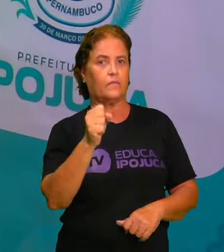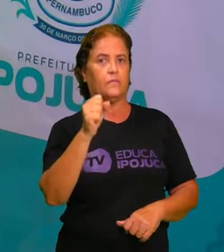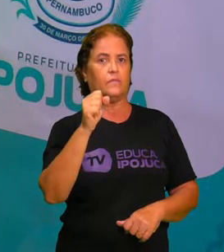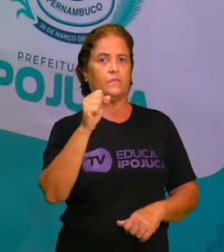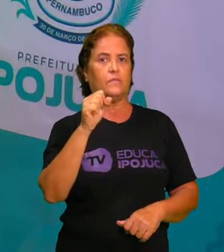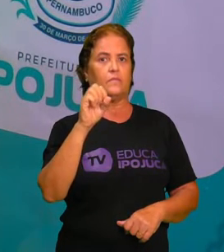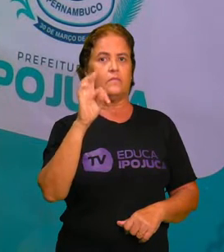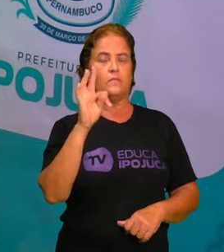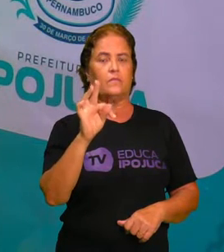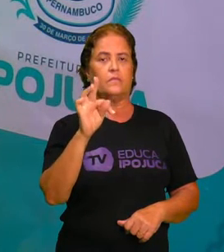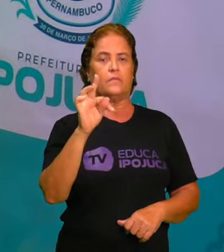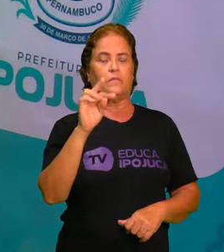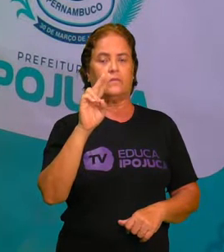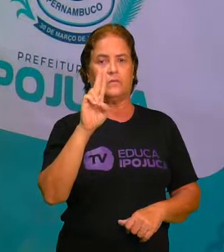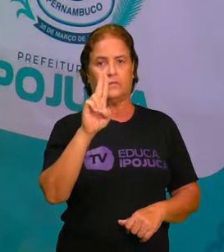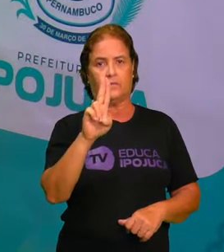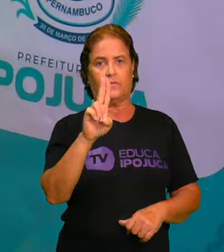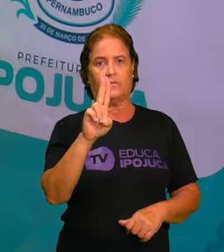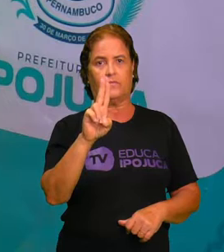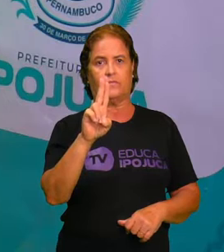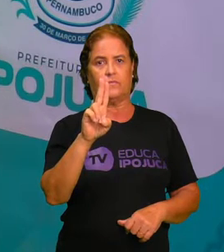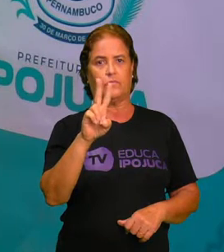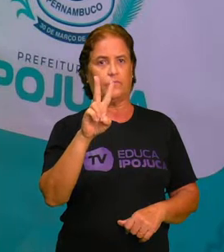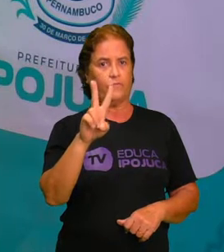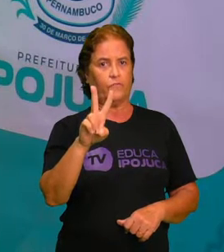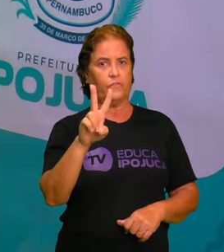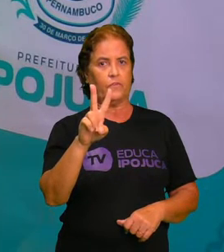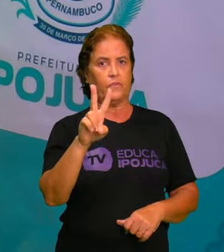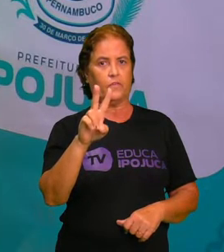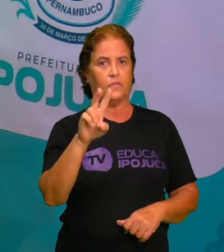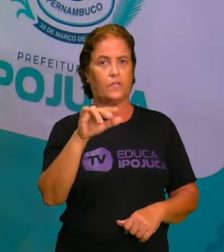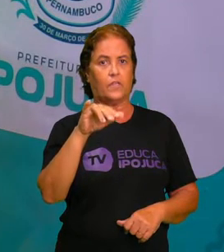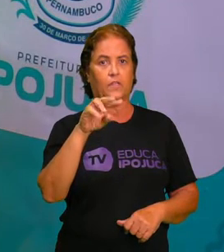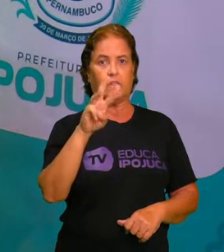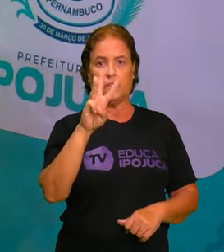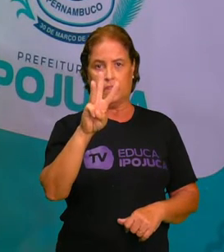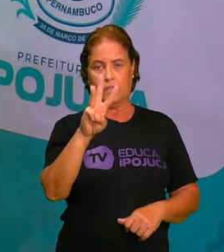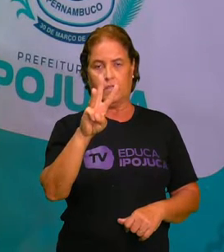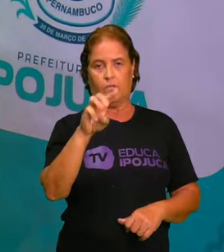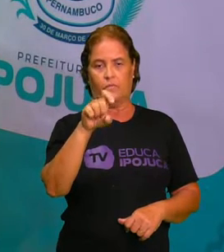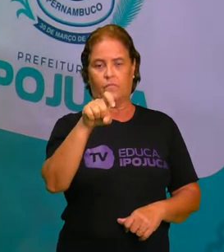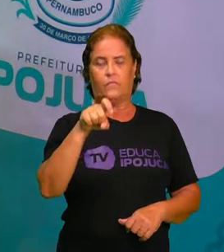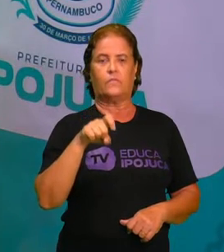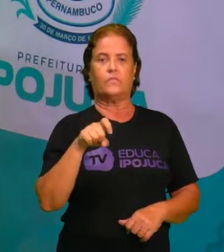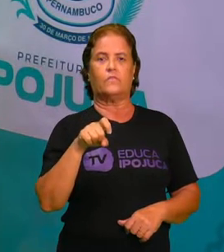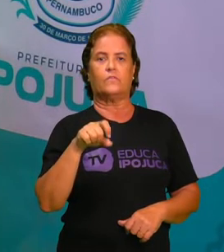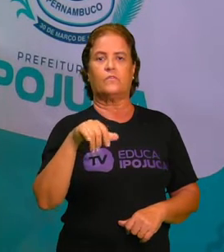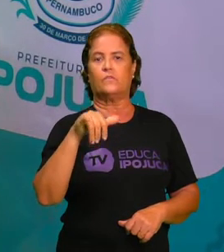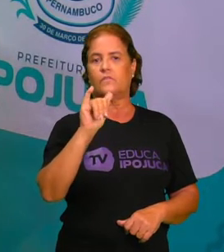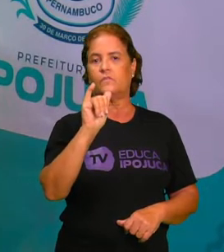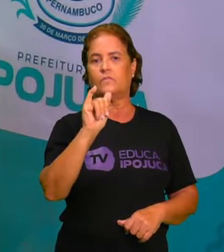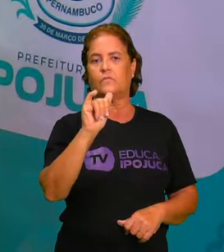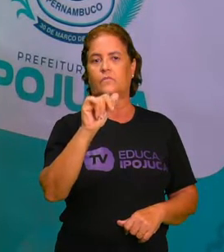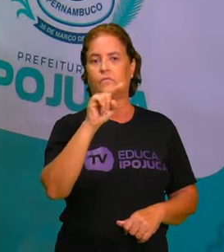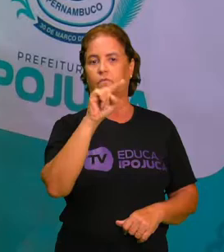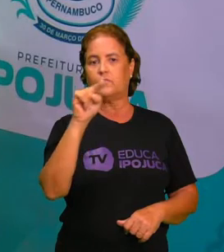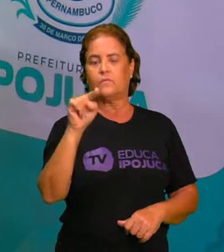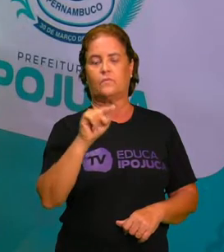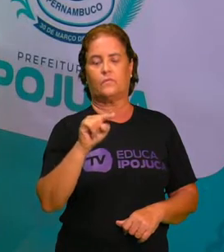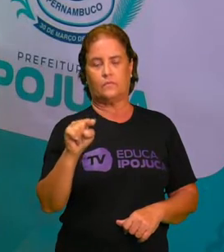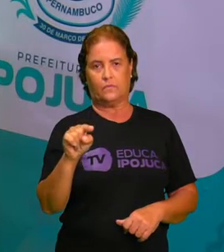q r s t u v w x